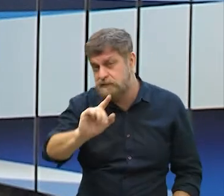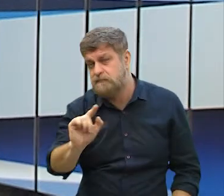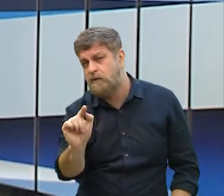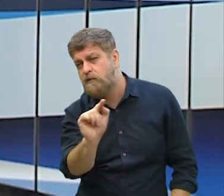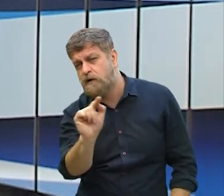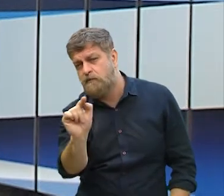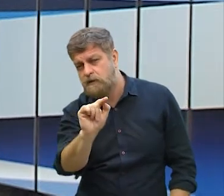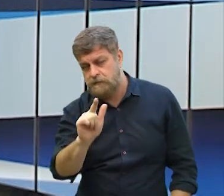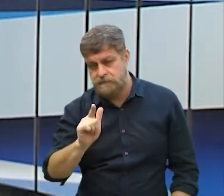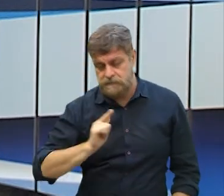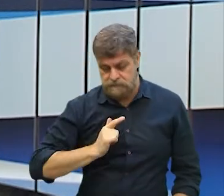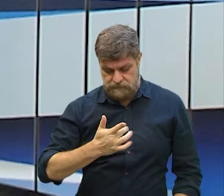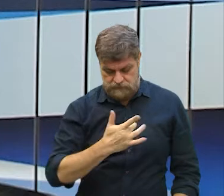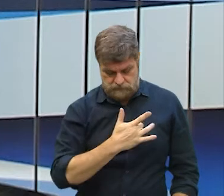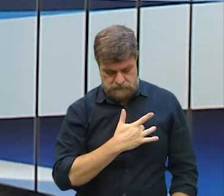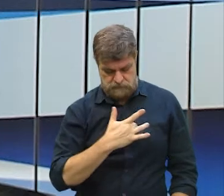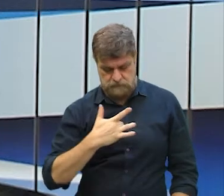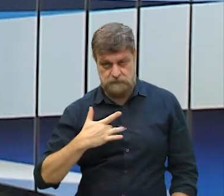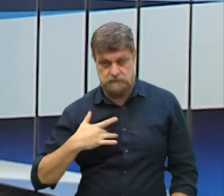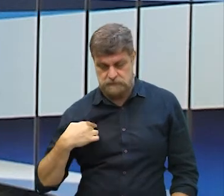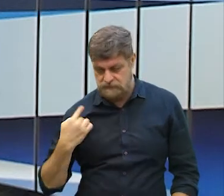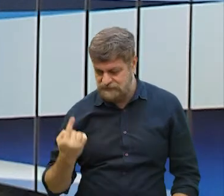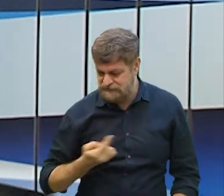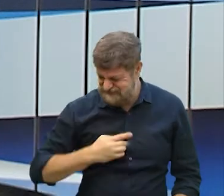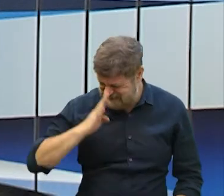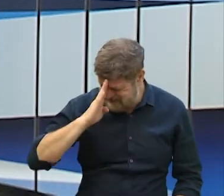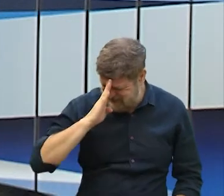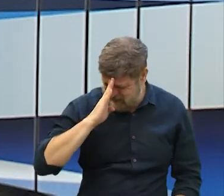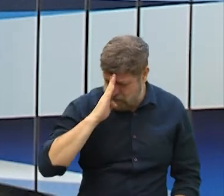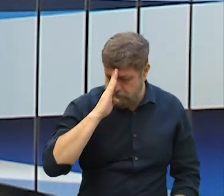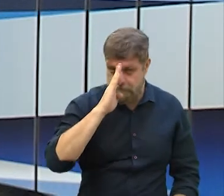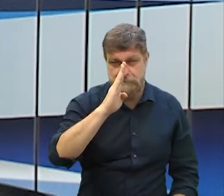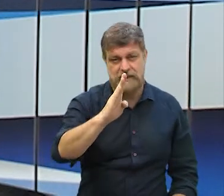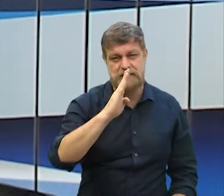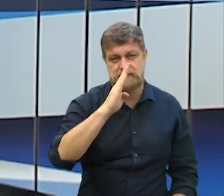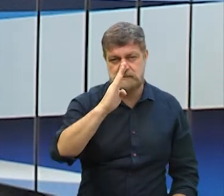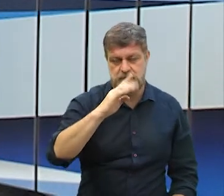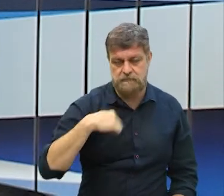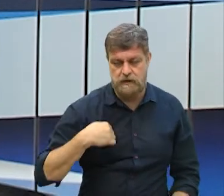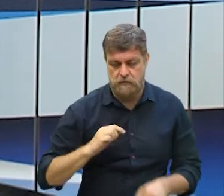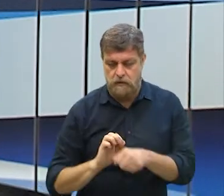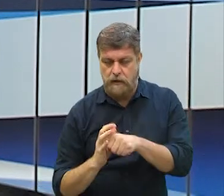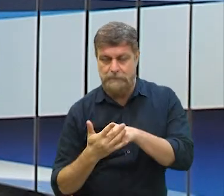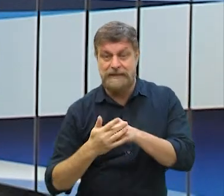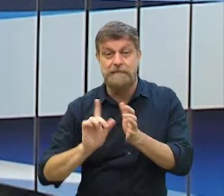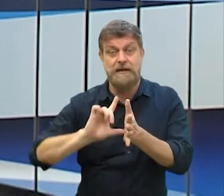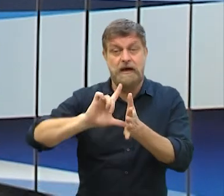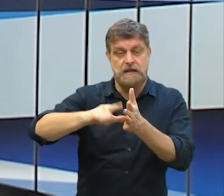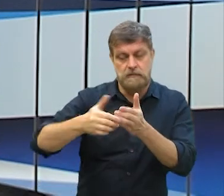principal delas é que a saúde é o nosso maior bem. O